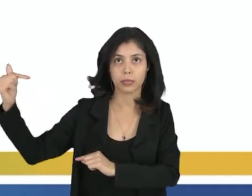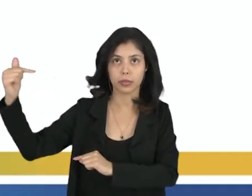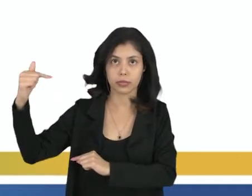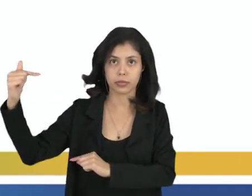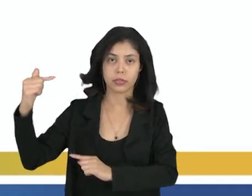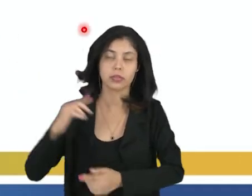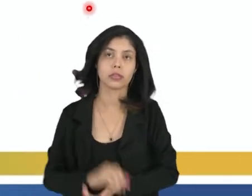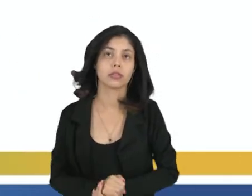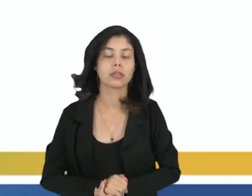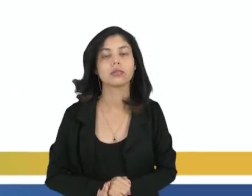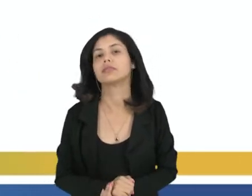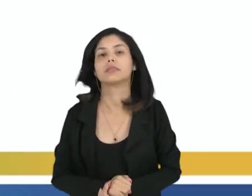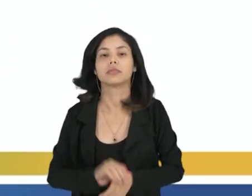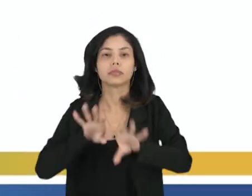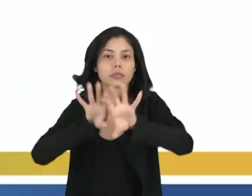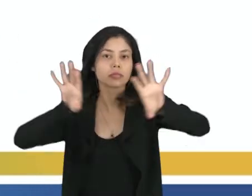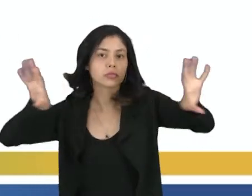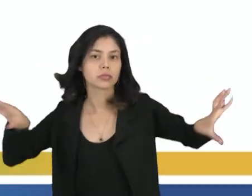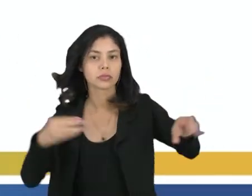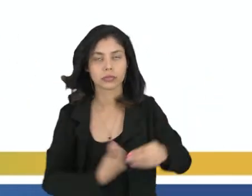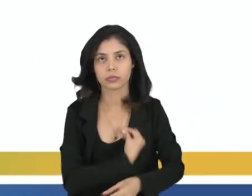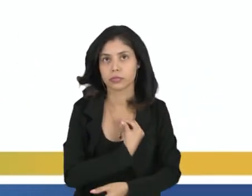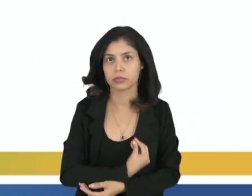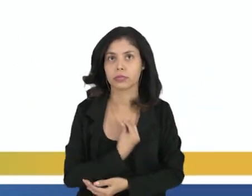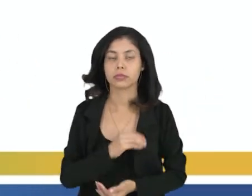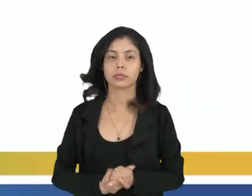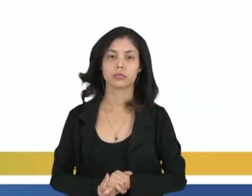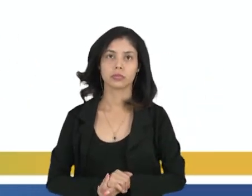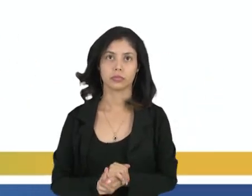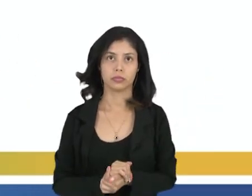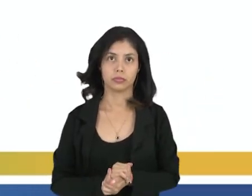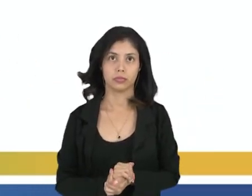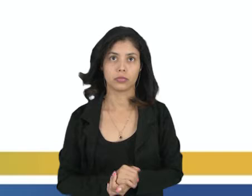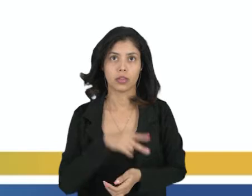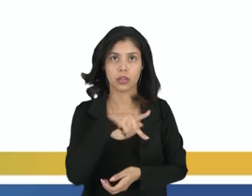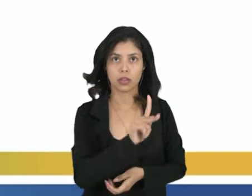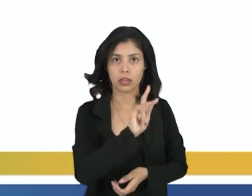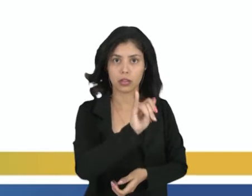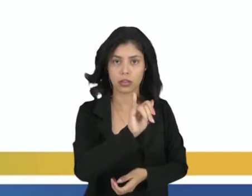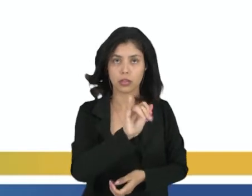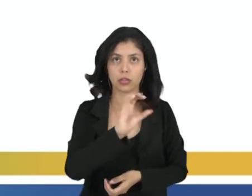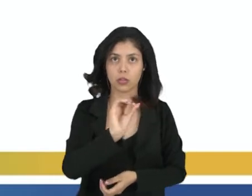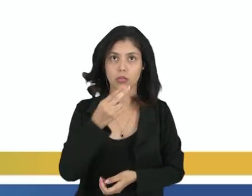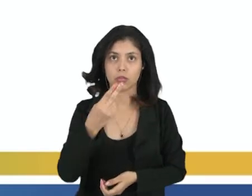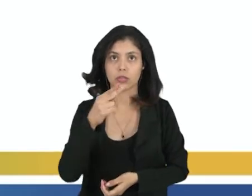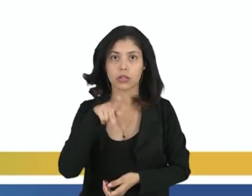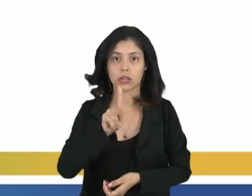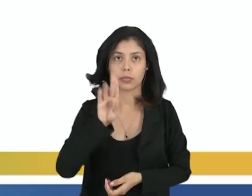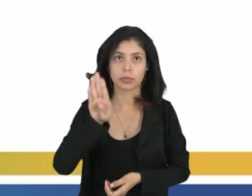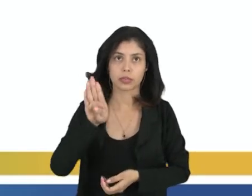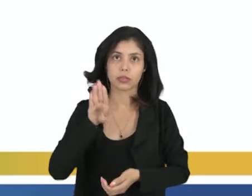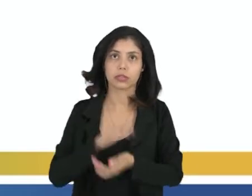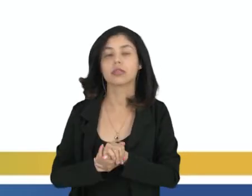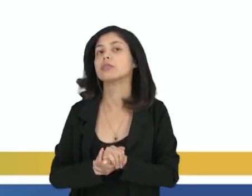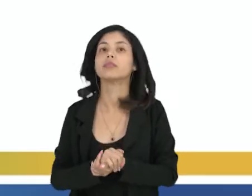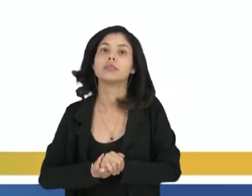ocorrendo a separação dos seus íons, então a gente tem aqui a presença da hidroxila. Então nós vamos ter o Ki ou o